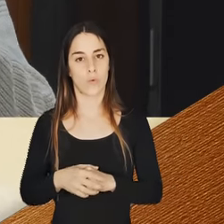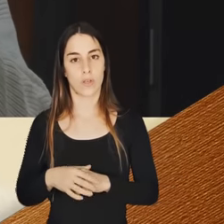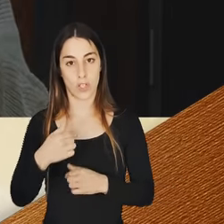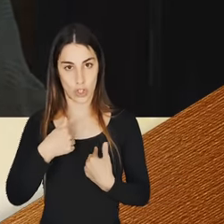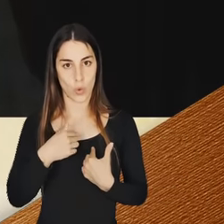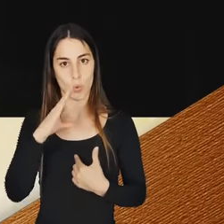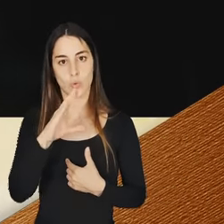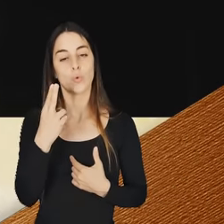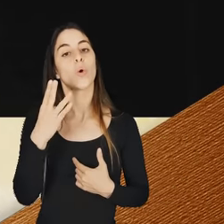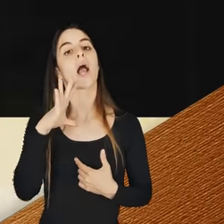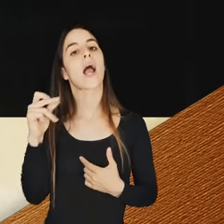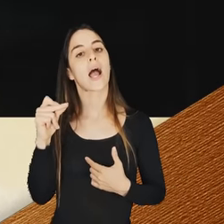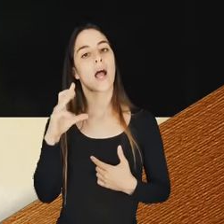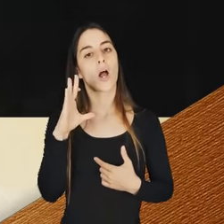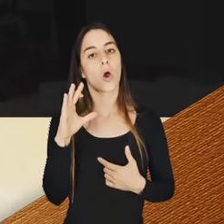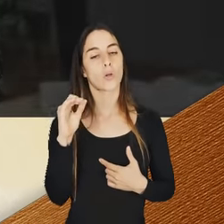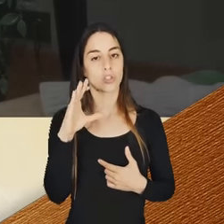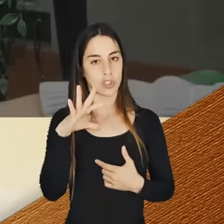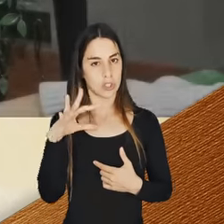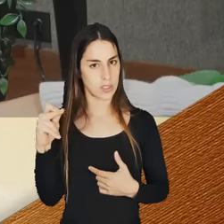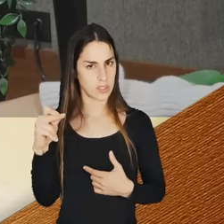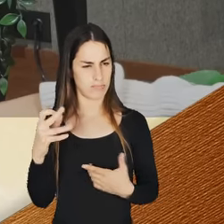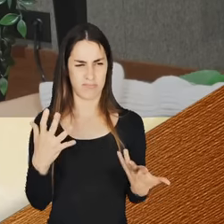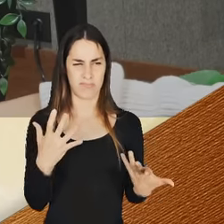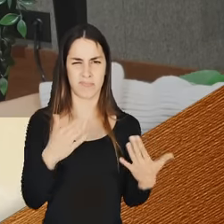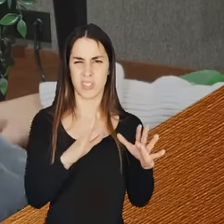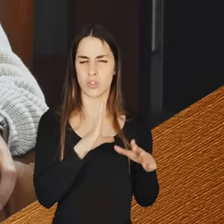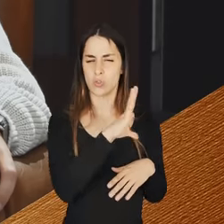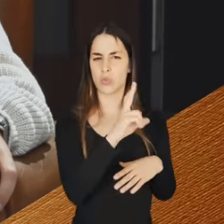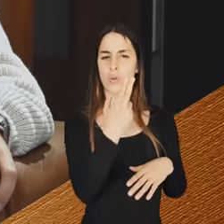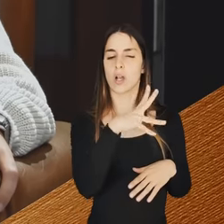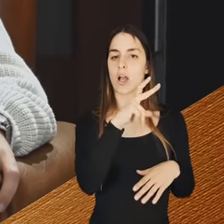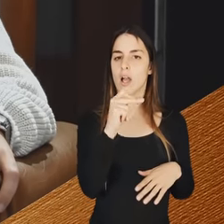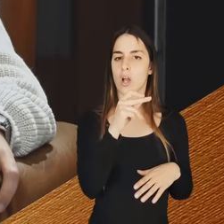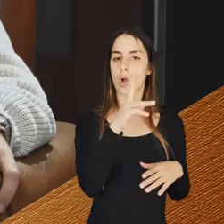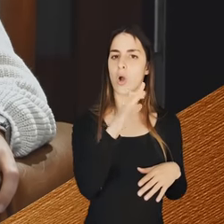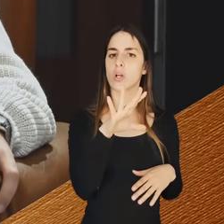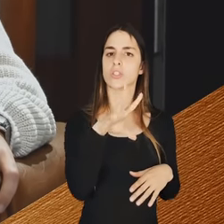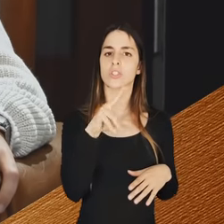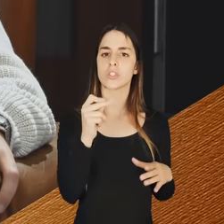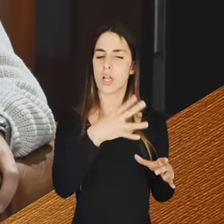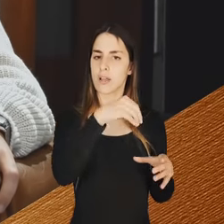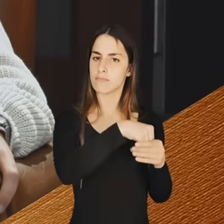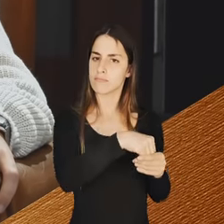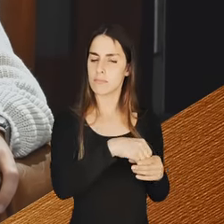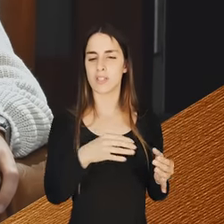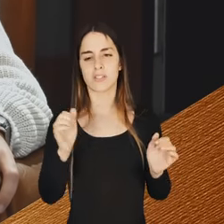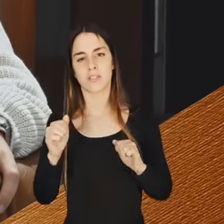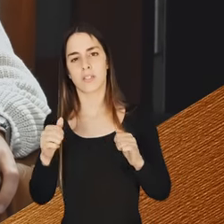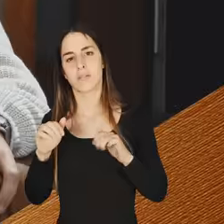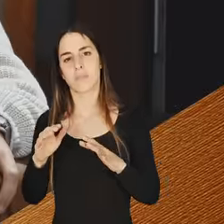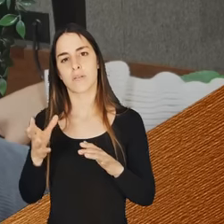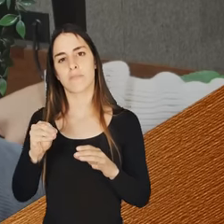Rocha. O Juca Rocha não, nem sequer faz parte da manhã, João. Porquê? Sim, mas porquê até ele está mais próximo de comer a Joana do que